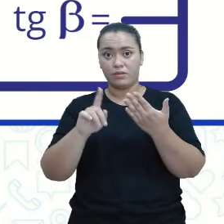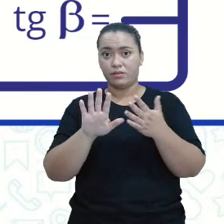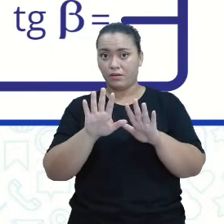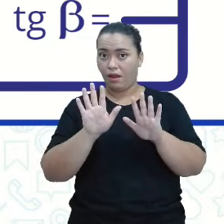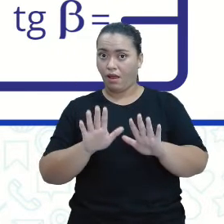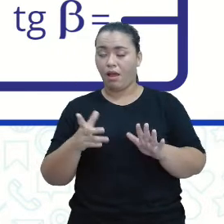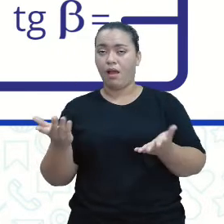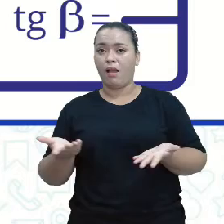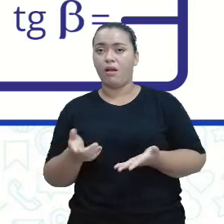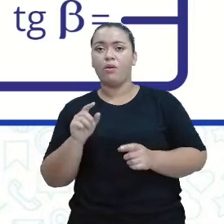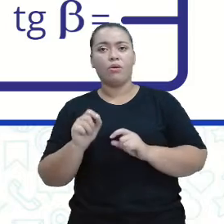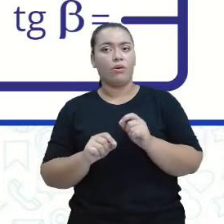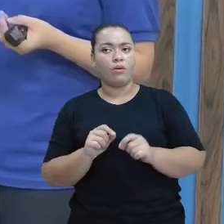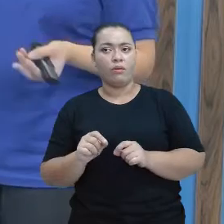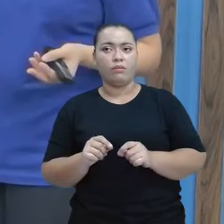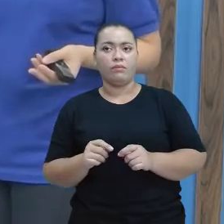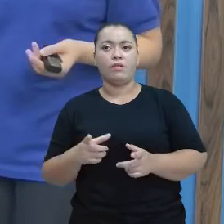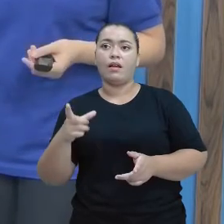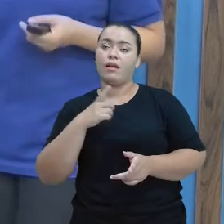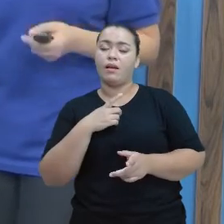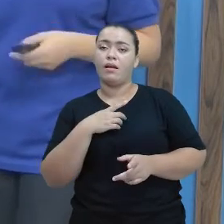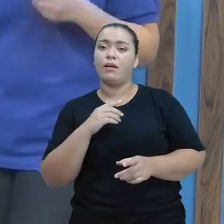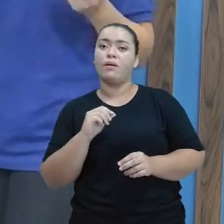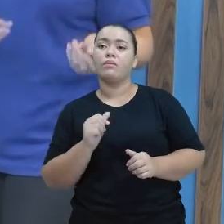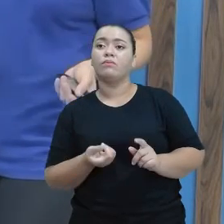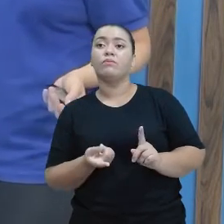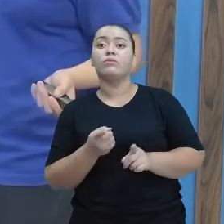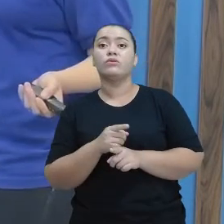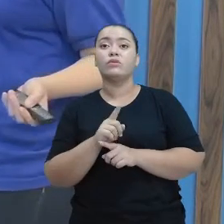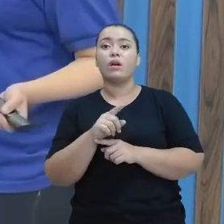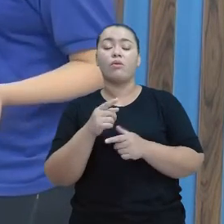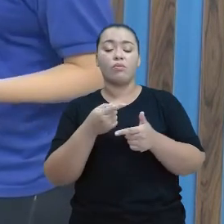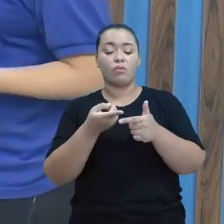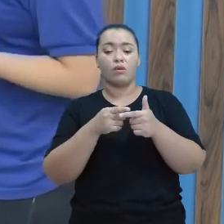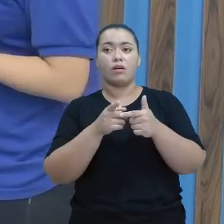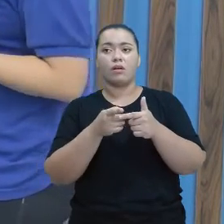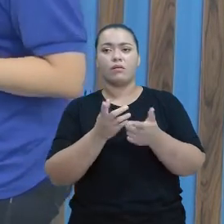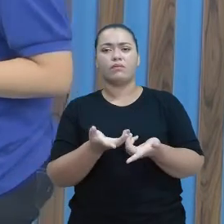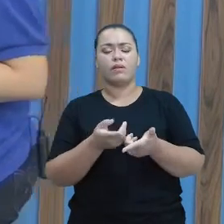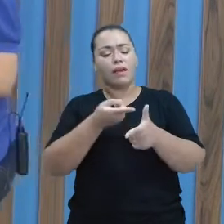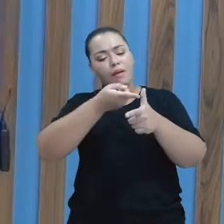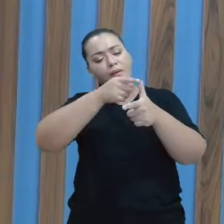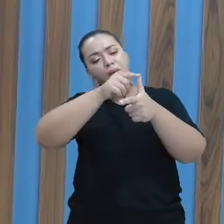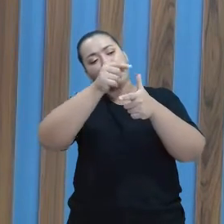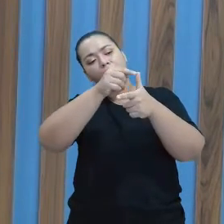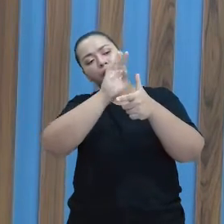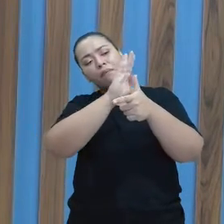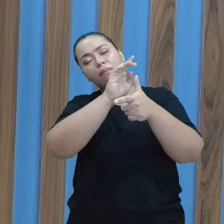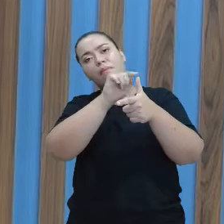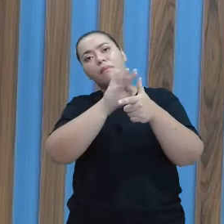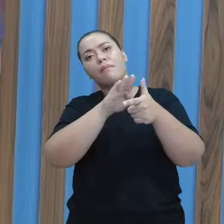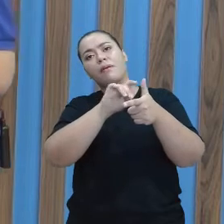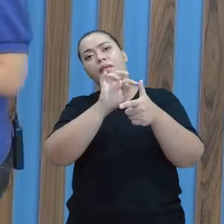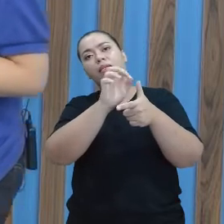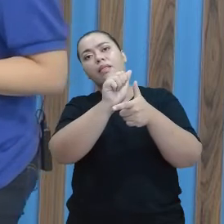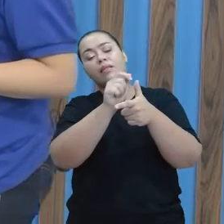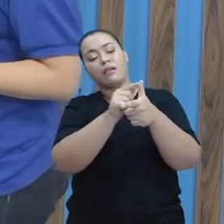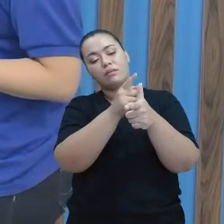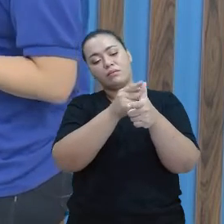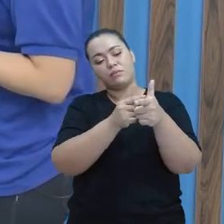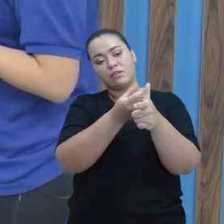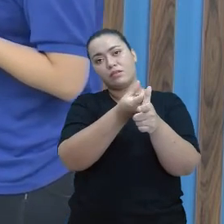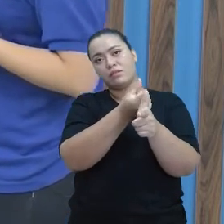porém agora a gente vai mudar a posição, né? A gente vai ver o outro ângulo. Então, quem é que está coladinho com o ângulo beta? O